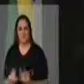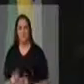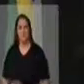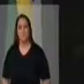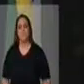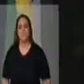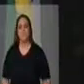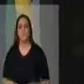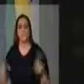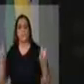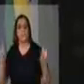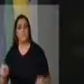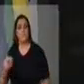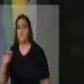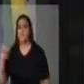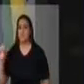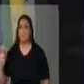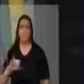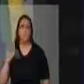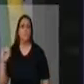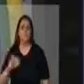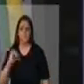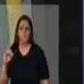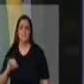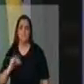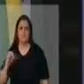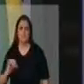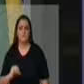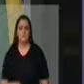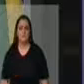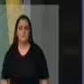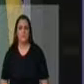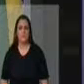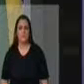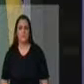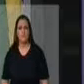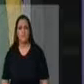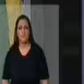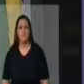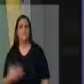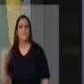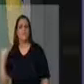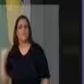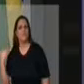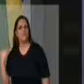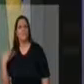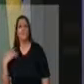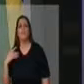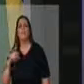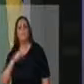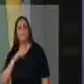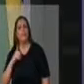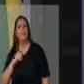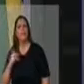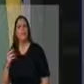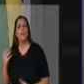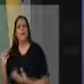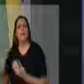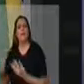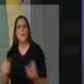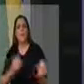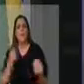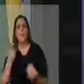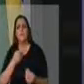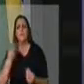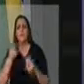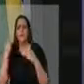é um tema de suma importância. Até pouco tempo a gente via falar muito dessa doença e hoje praticamente